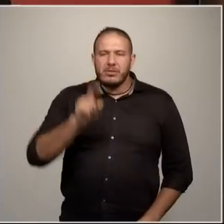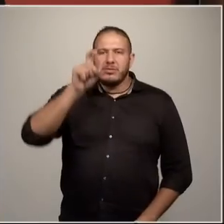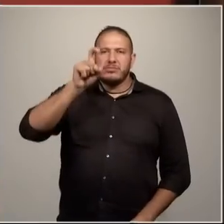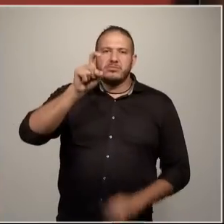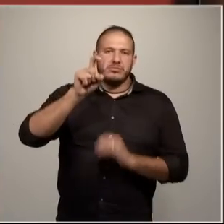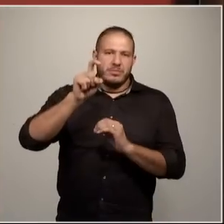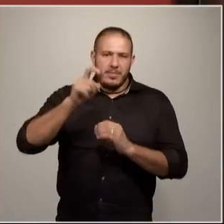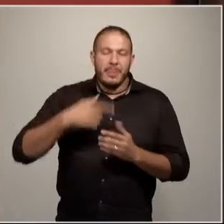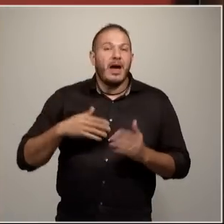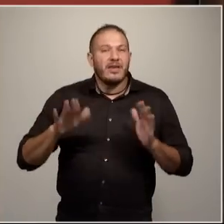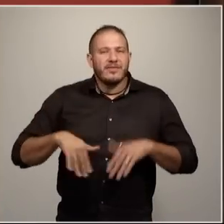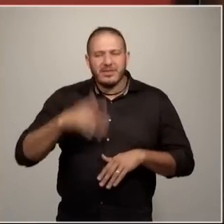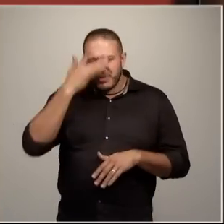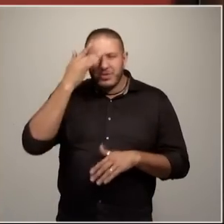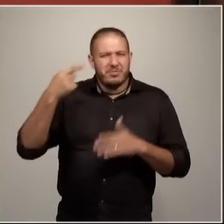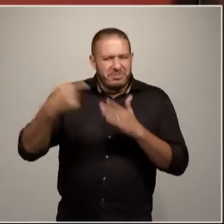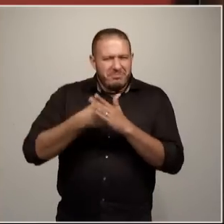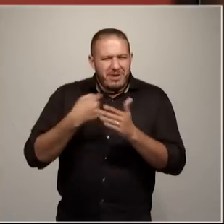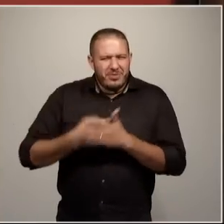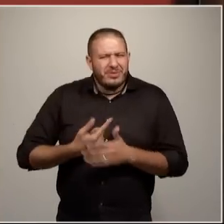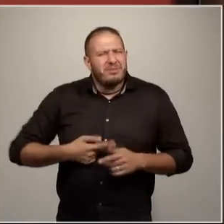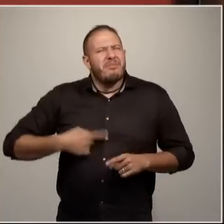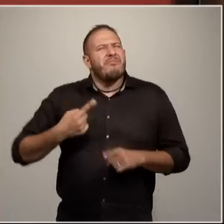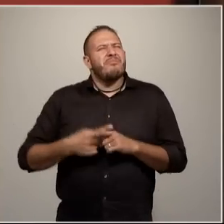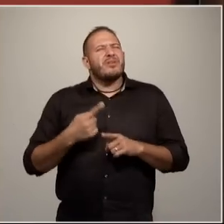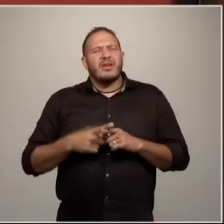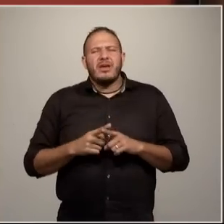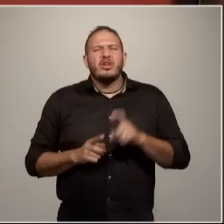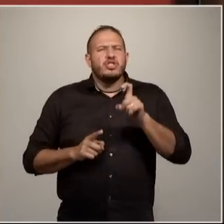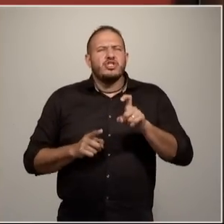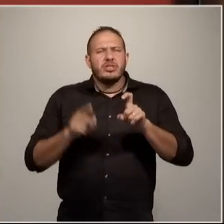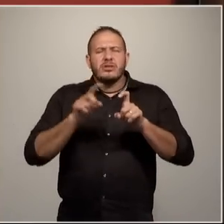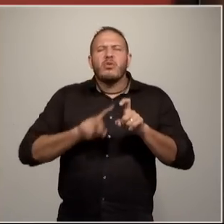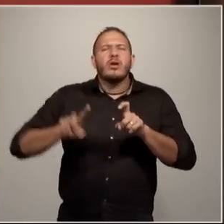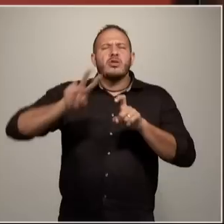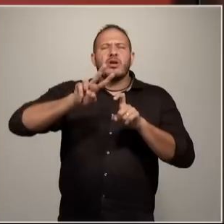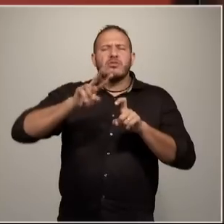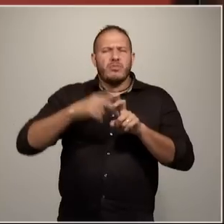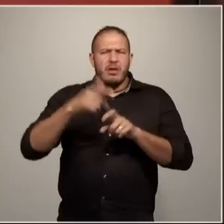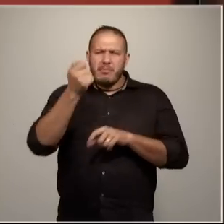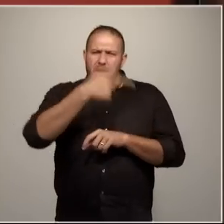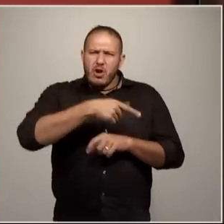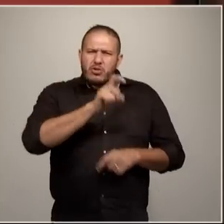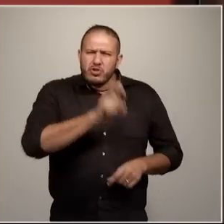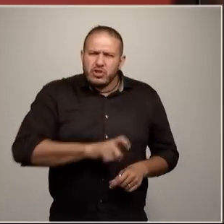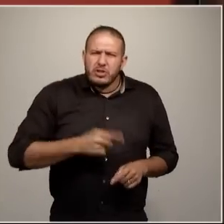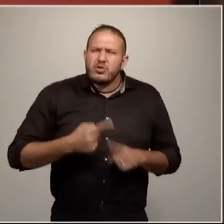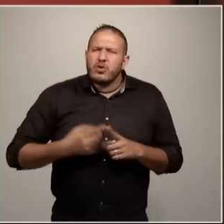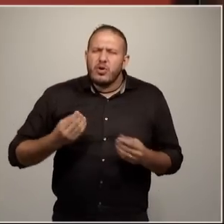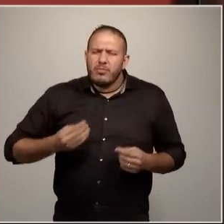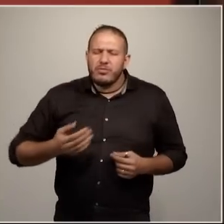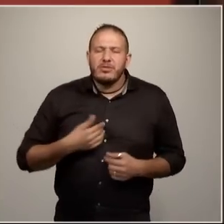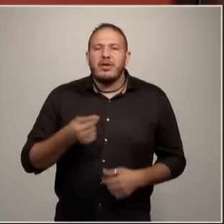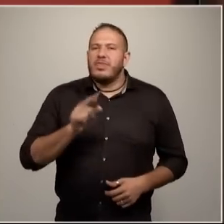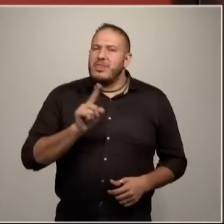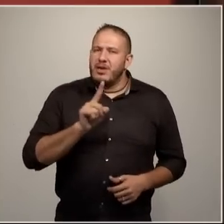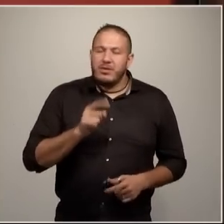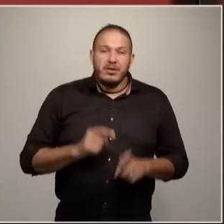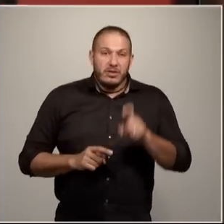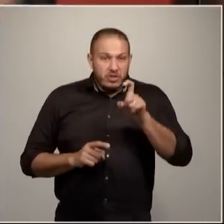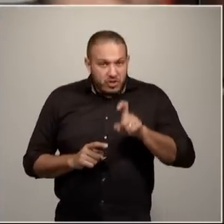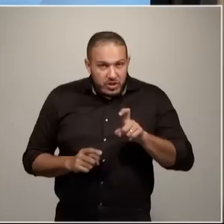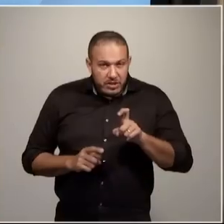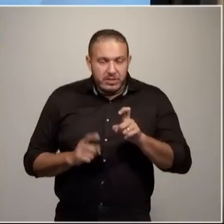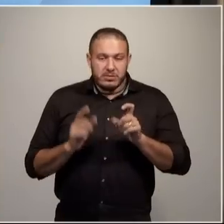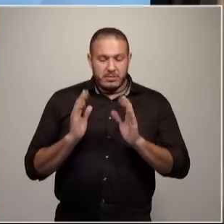nessa hora, estão se distraindo um pouquinho, mas o x ao quadrado não é maior do que o x? Como é que ele vai ser o extremo inferior? Não, o x está